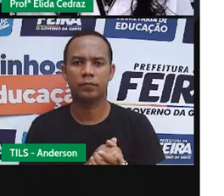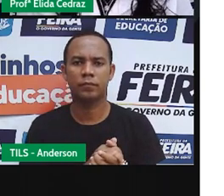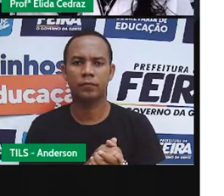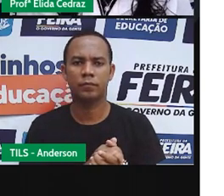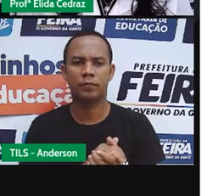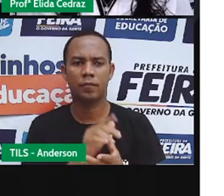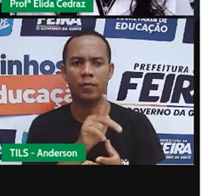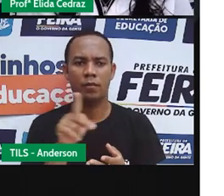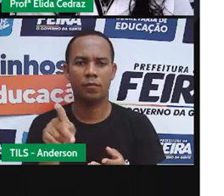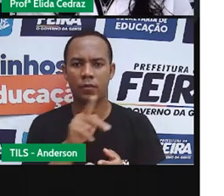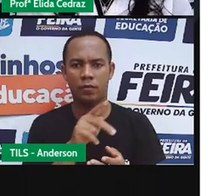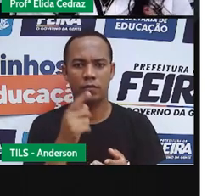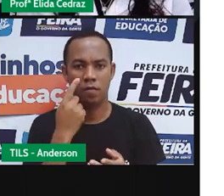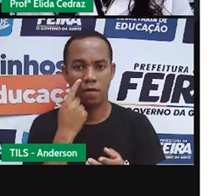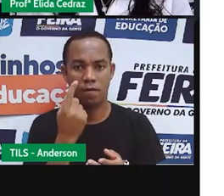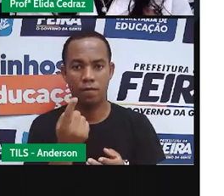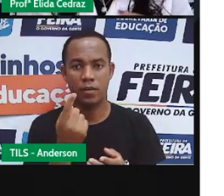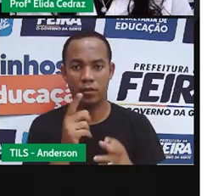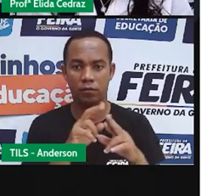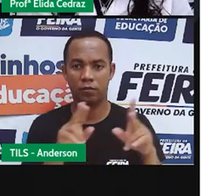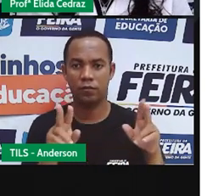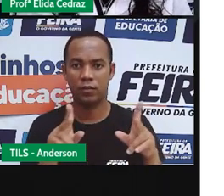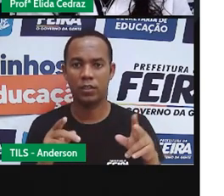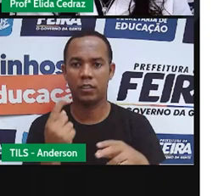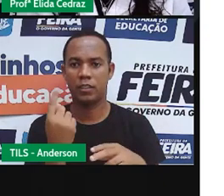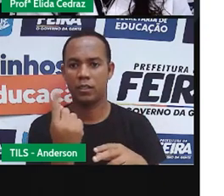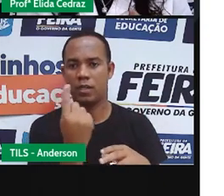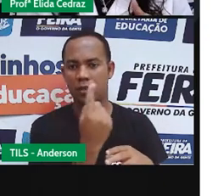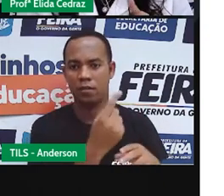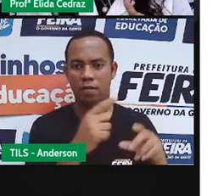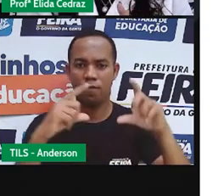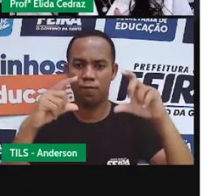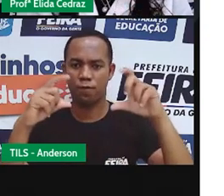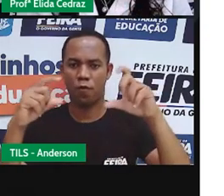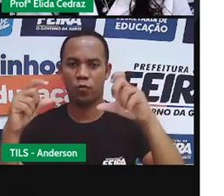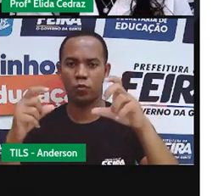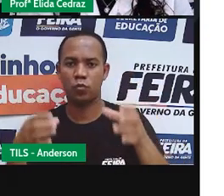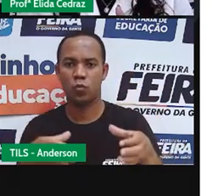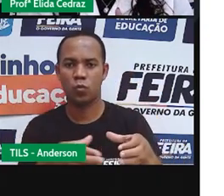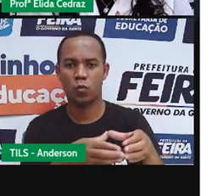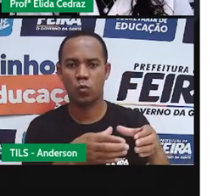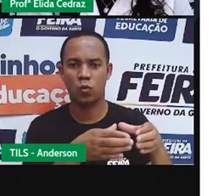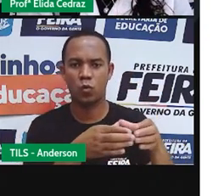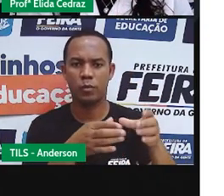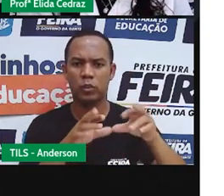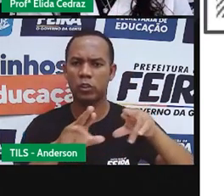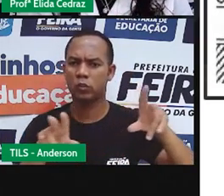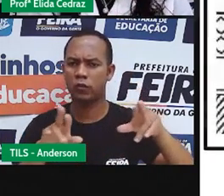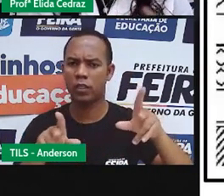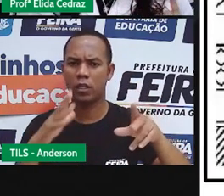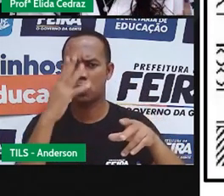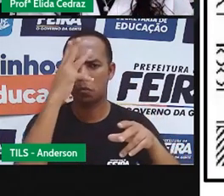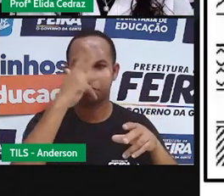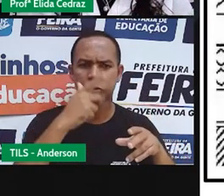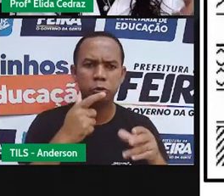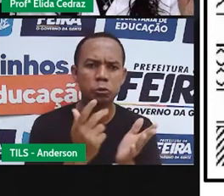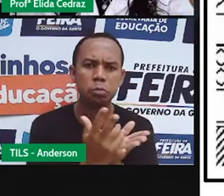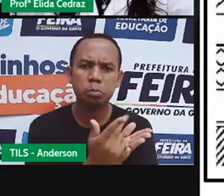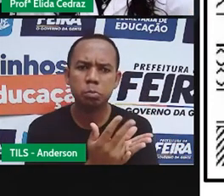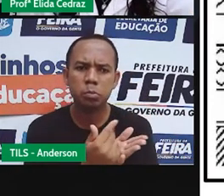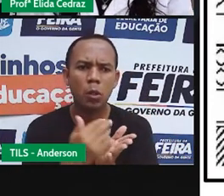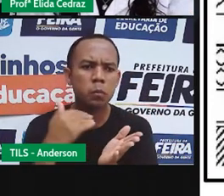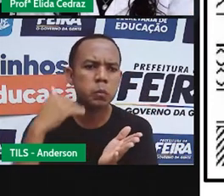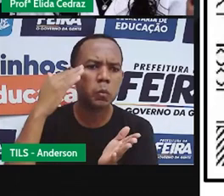A Pro trouxe diferentes para vocês verem. Cada foto dessa é de uma nação diferente. Então, os